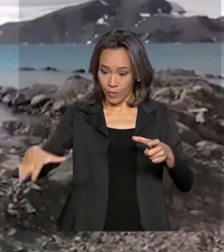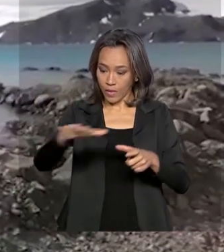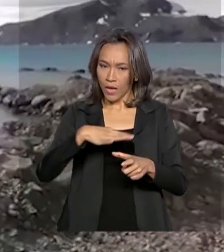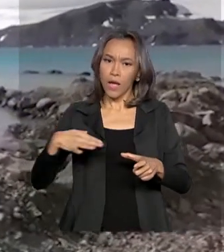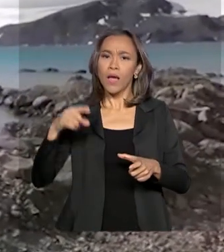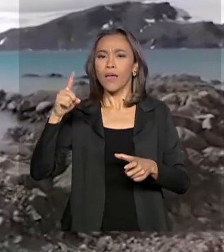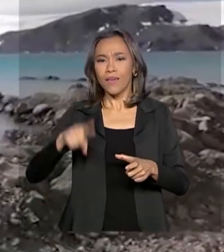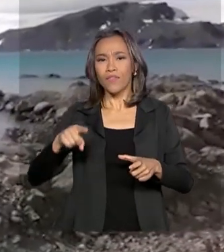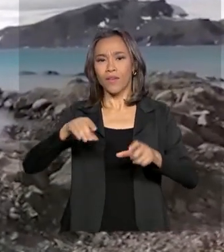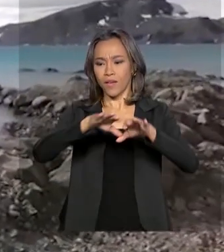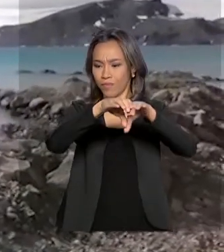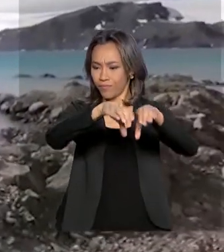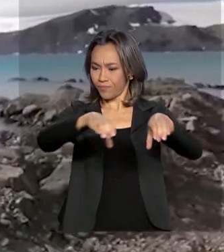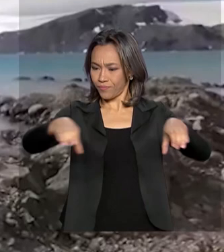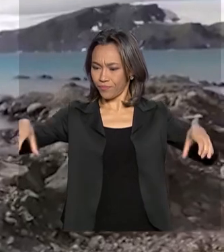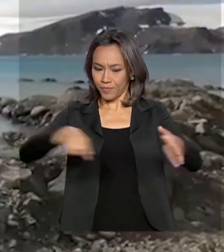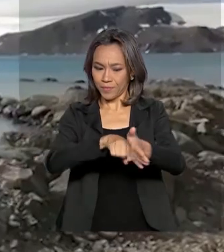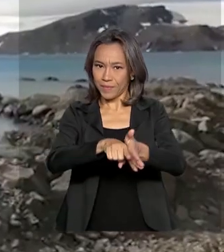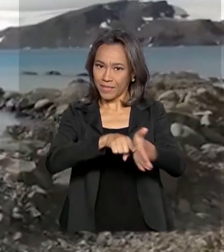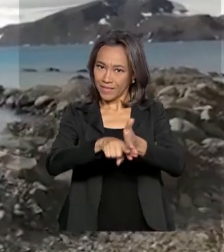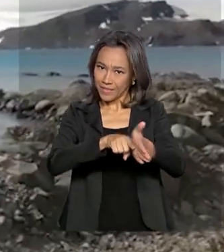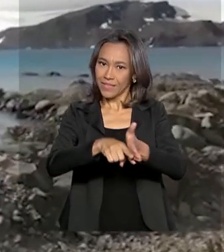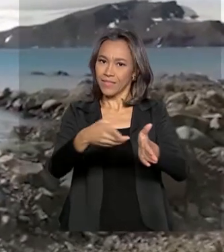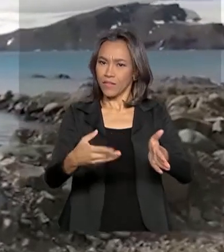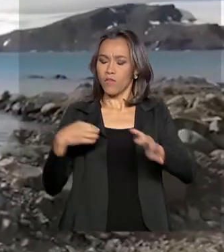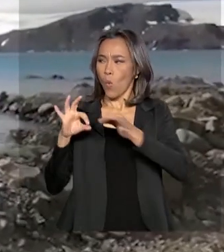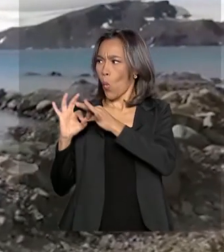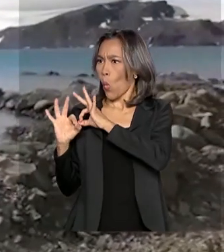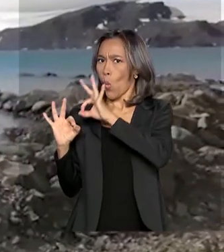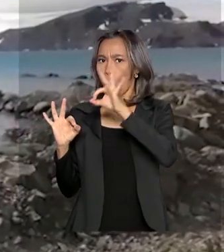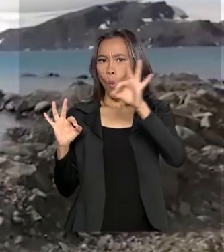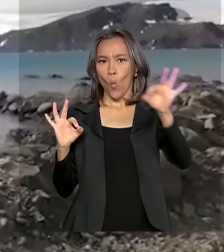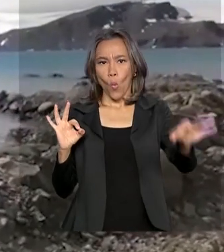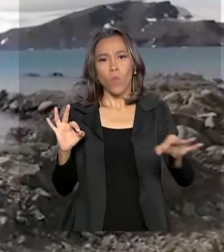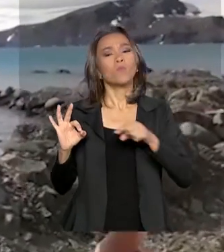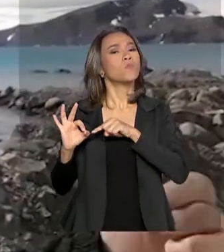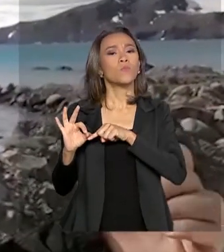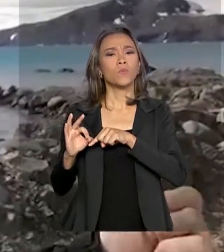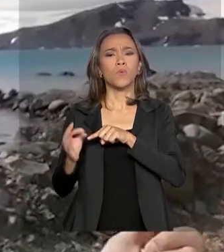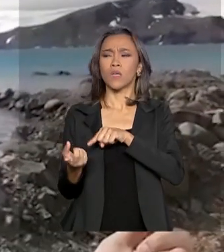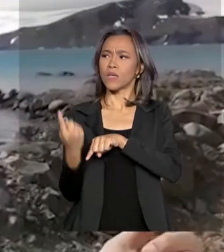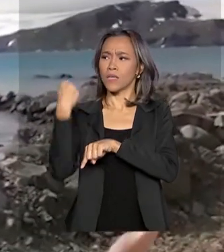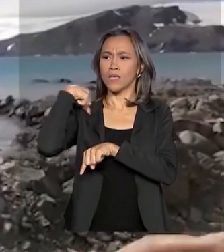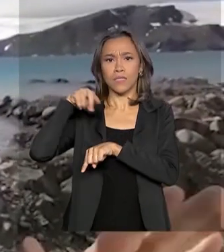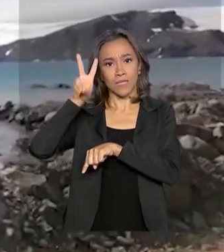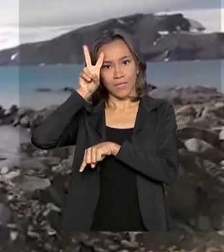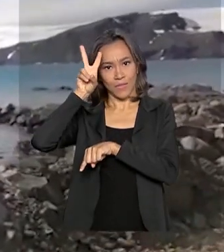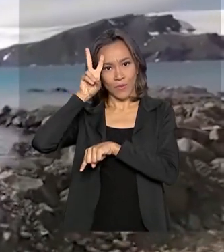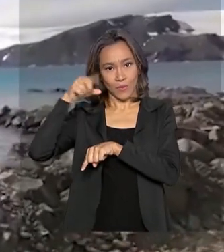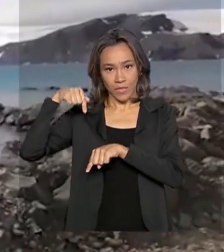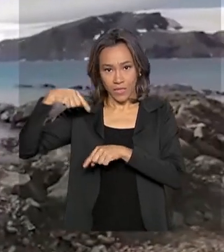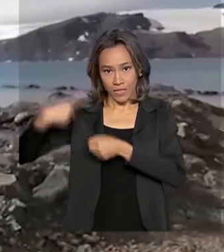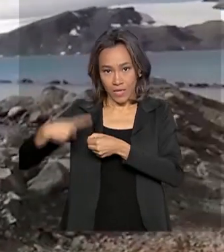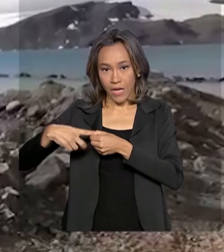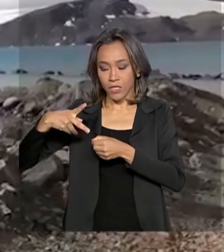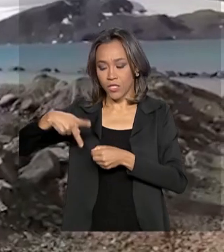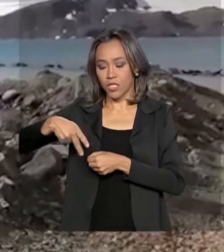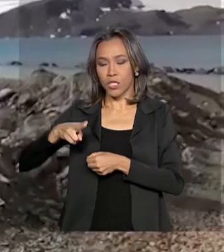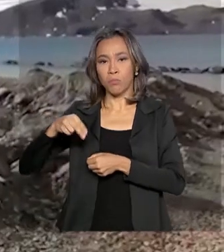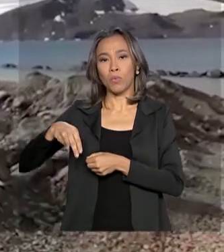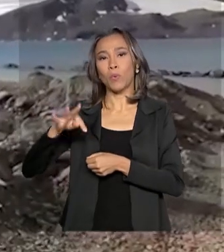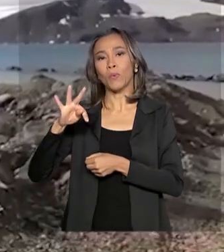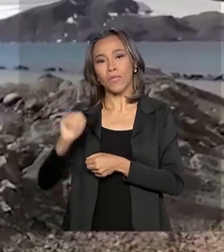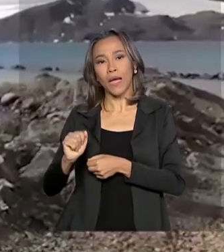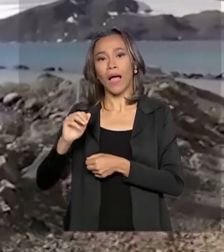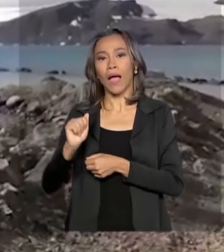a Estação Brasileira Comandante Ferraz. Foi uma longa viagem. Nós partimos na última segunda-feira de Punta Arenas, que fica no extremo